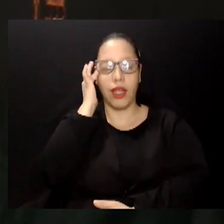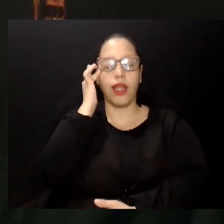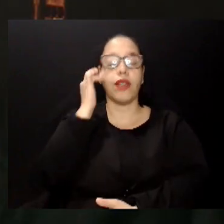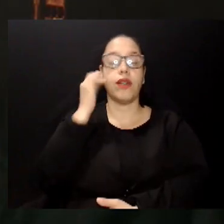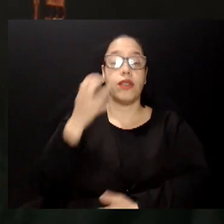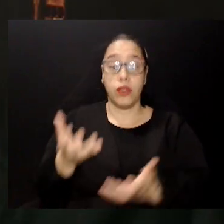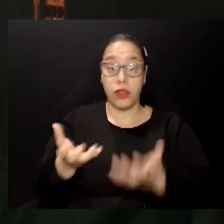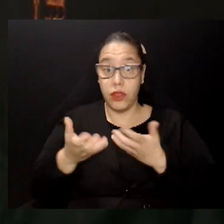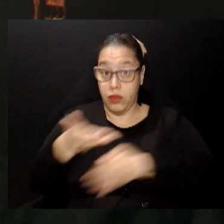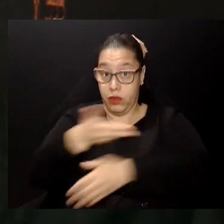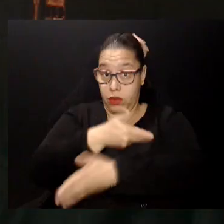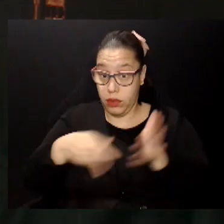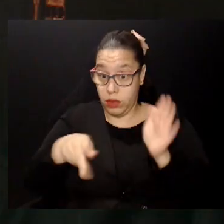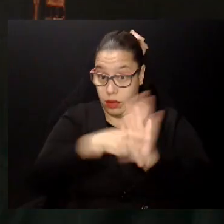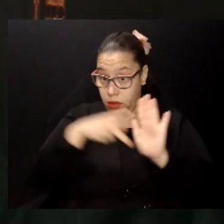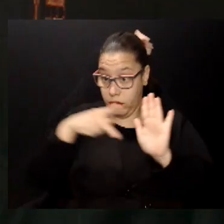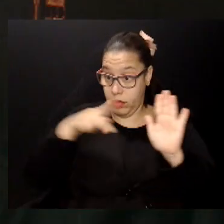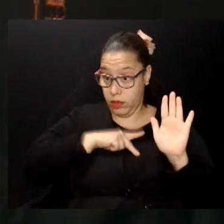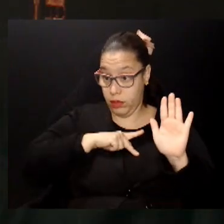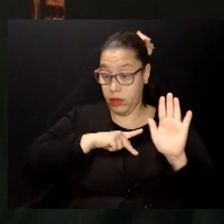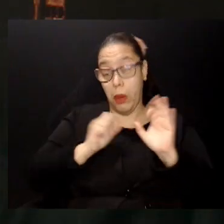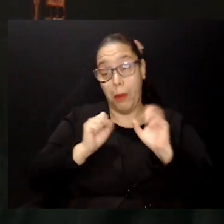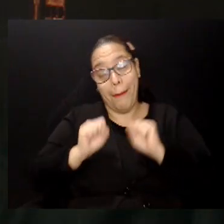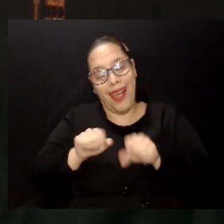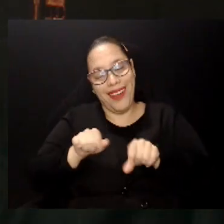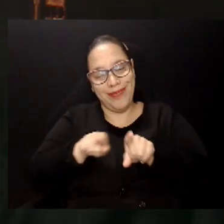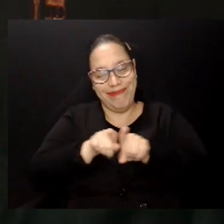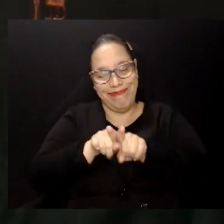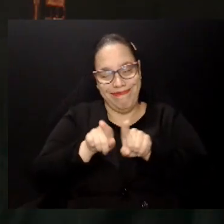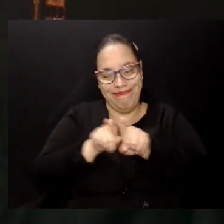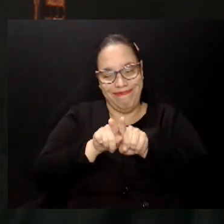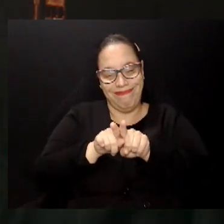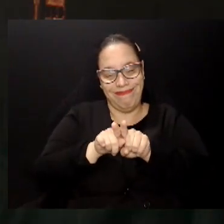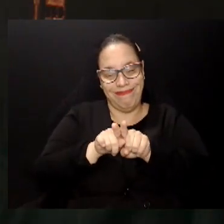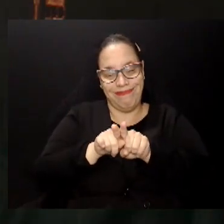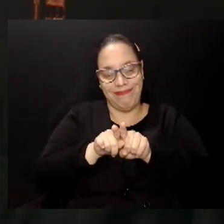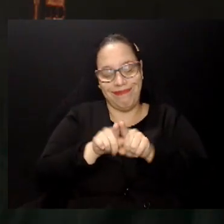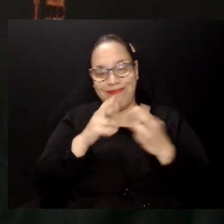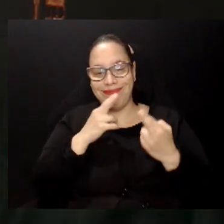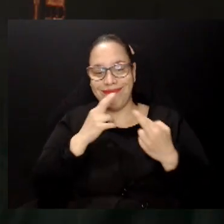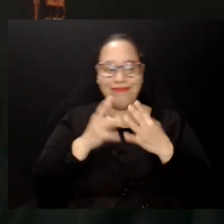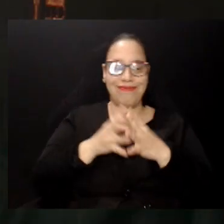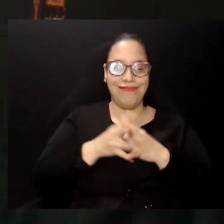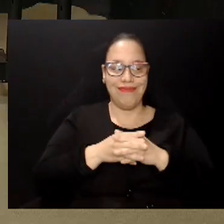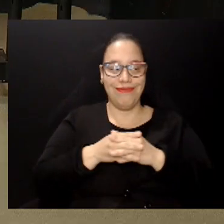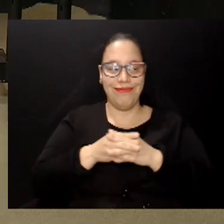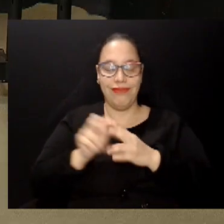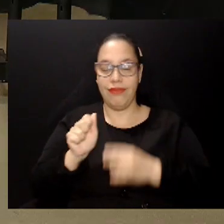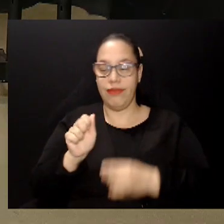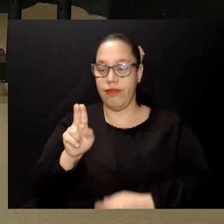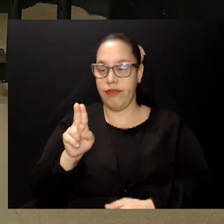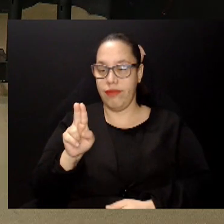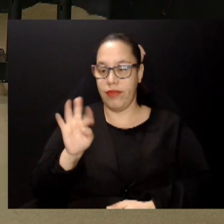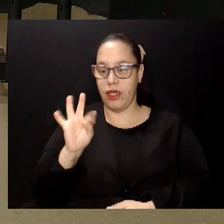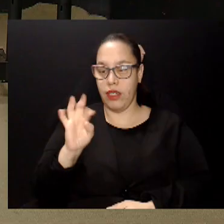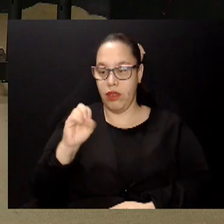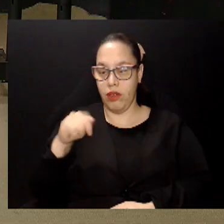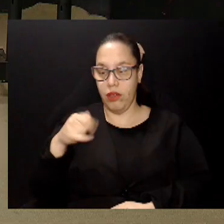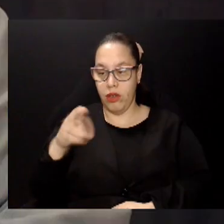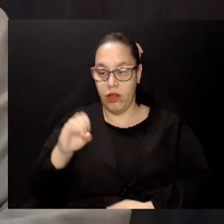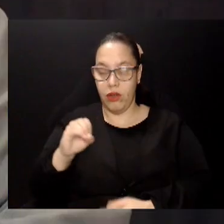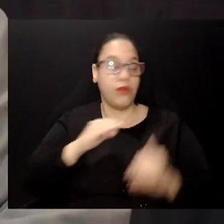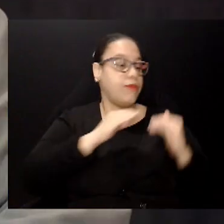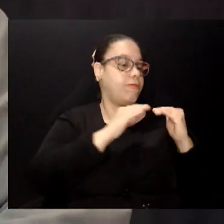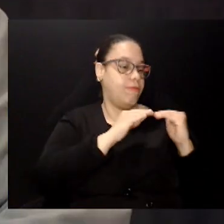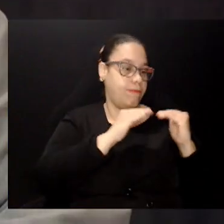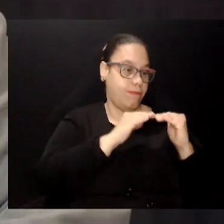parte, e isso pode também estar relacionado à autoanulação, não é? Com certeza, aí eu vou